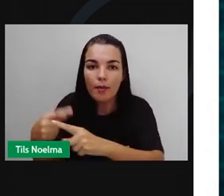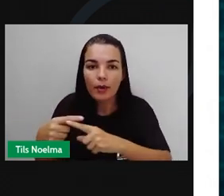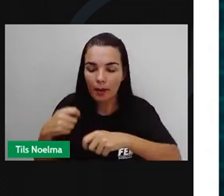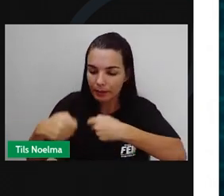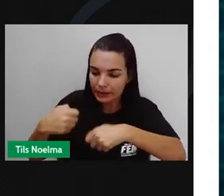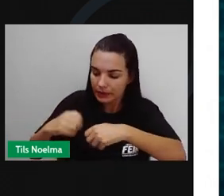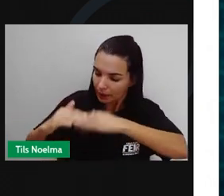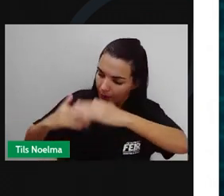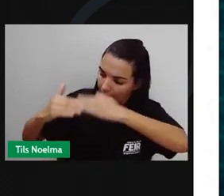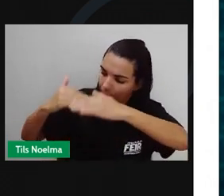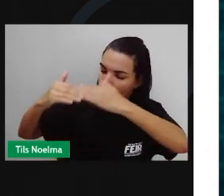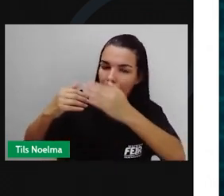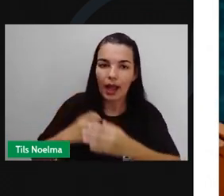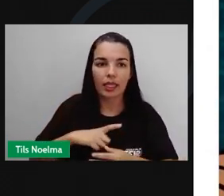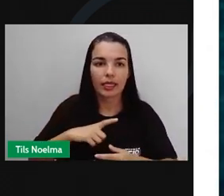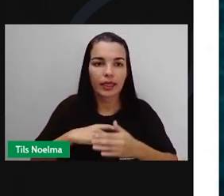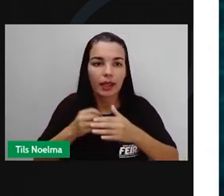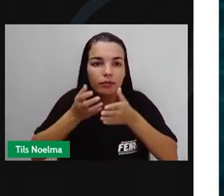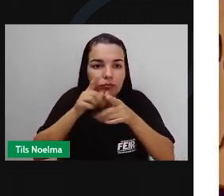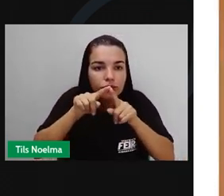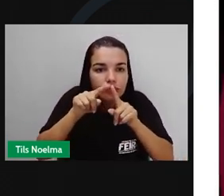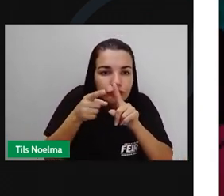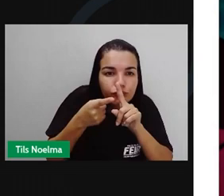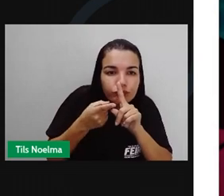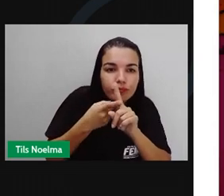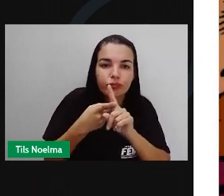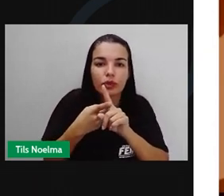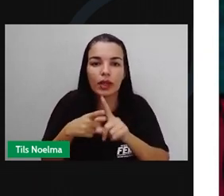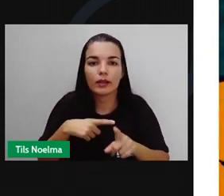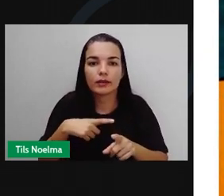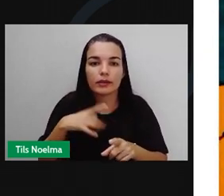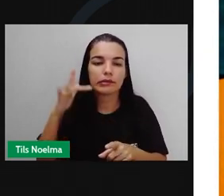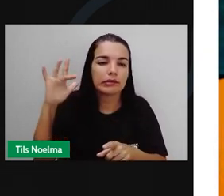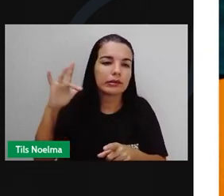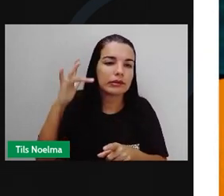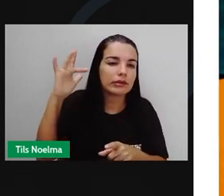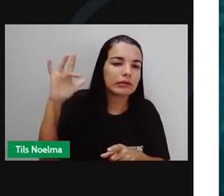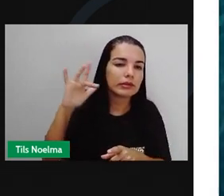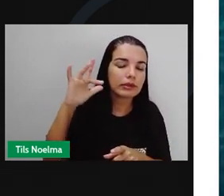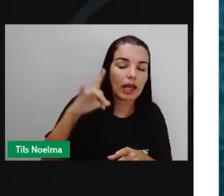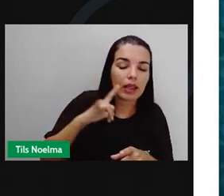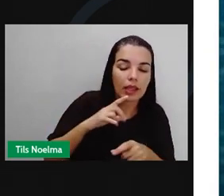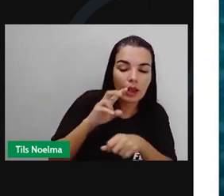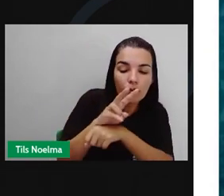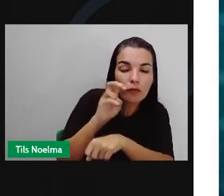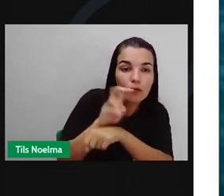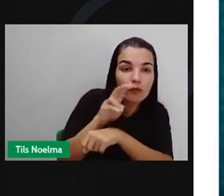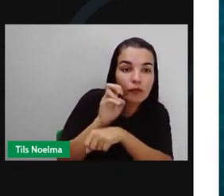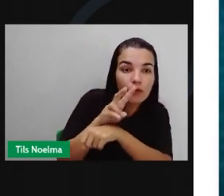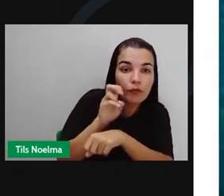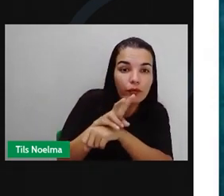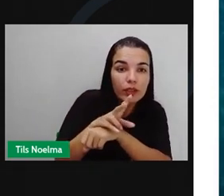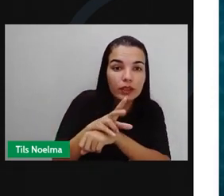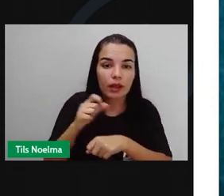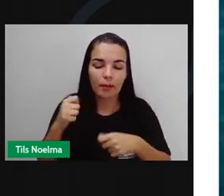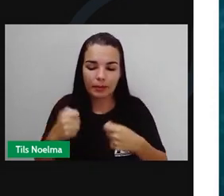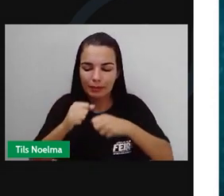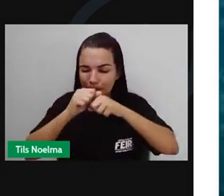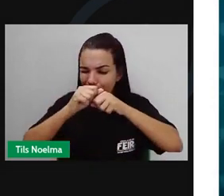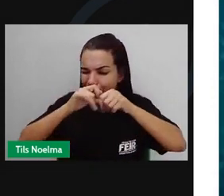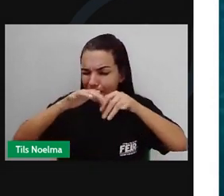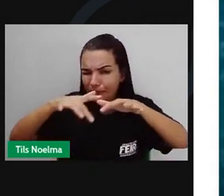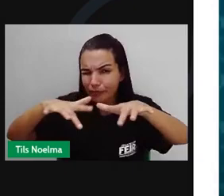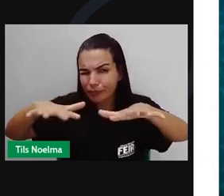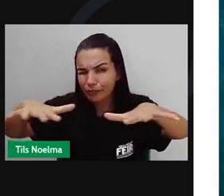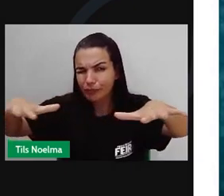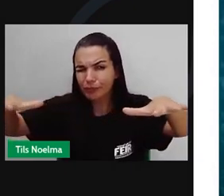seus ovos. Ao picar uma pessoa com dengue, o mosquito passa a carregar o vírus, tornando-se disseminador da doença.